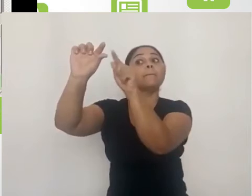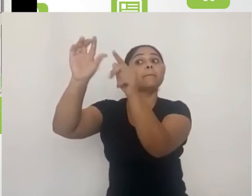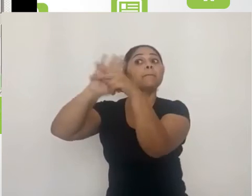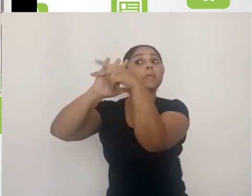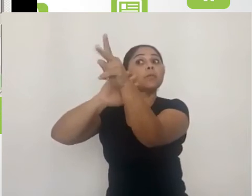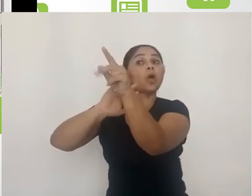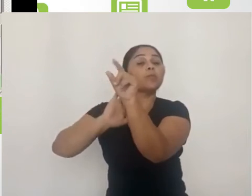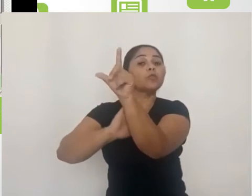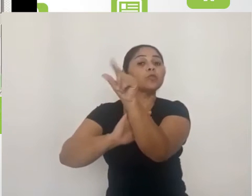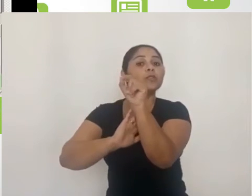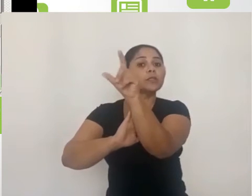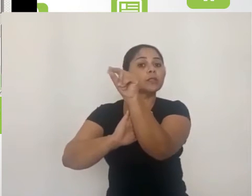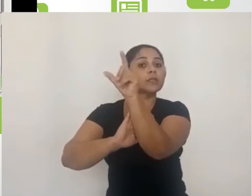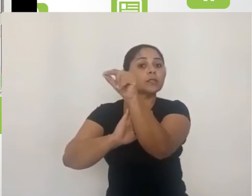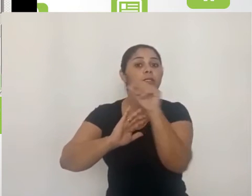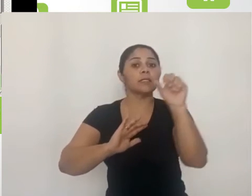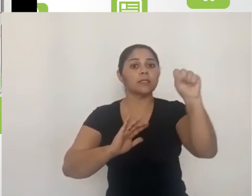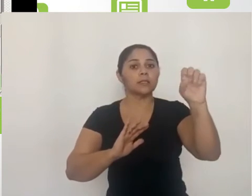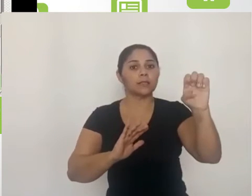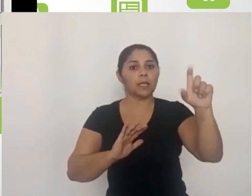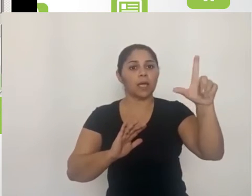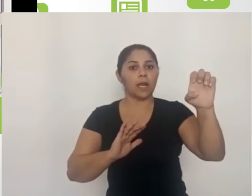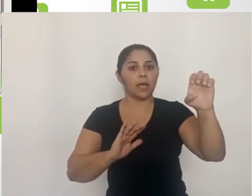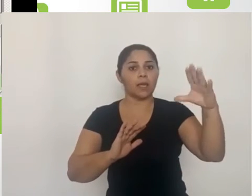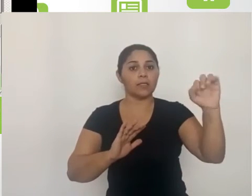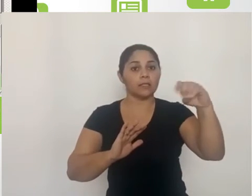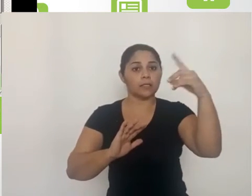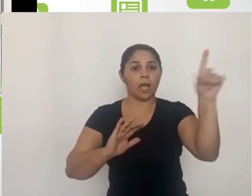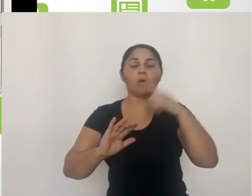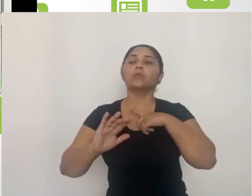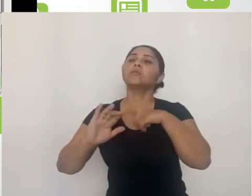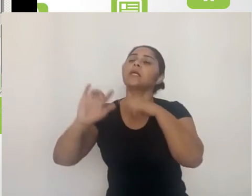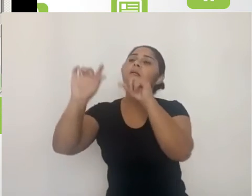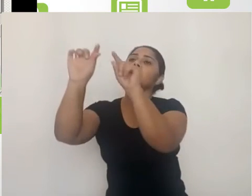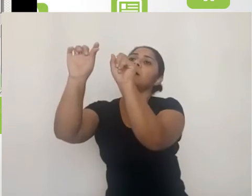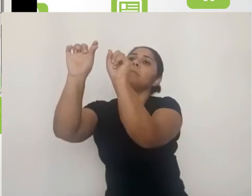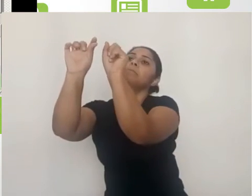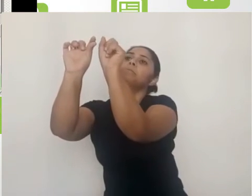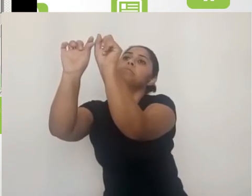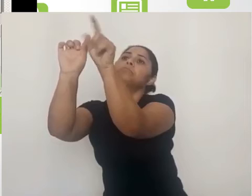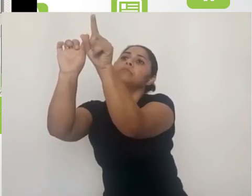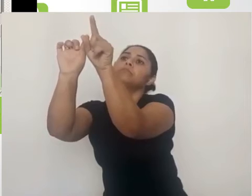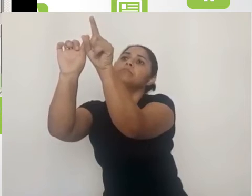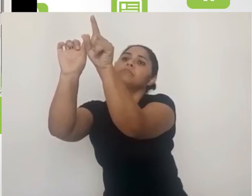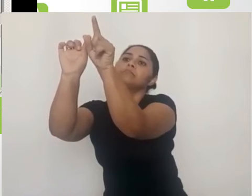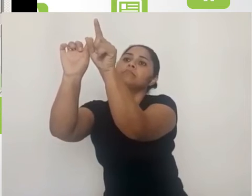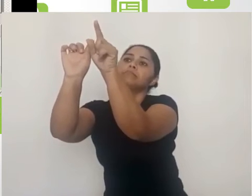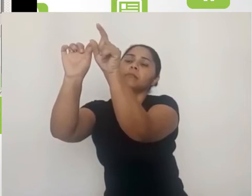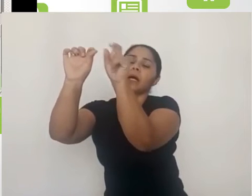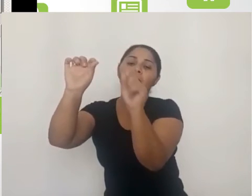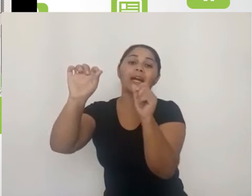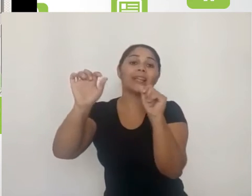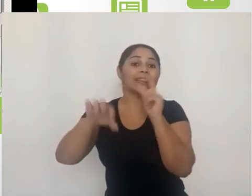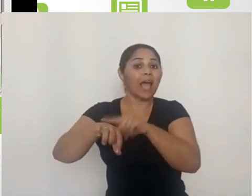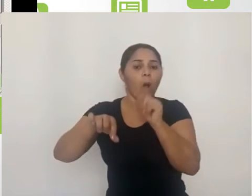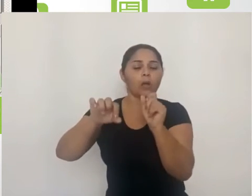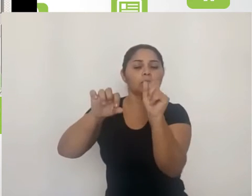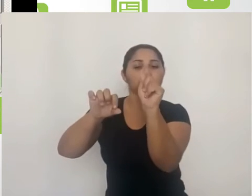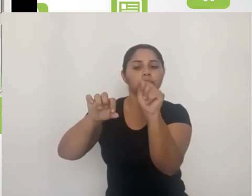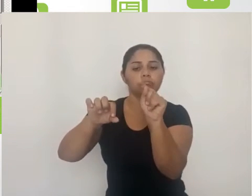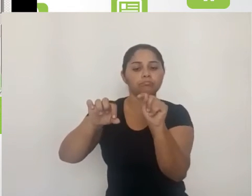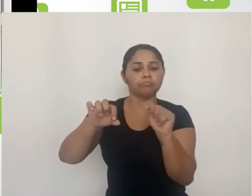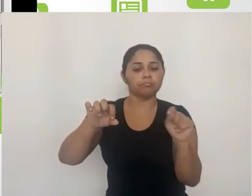nada. Ou posso dar um Ctrl Shift A. Ah, ele retirou a seleção em volta do